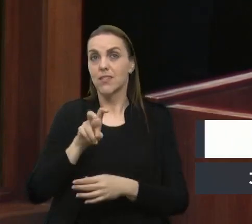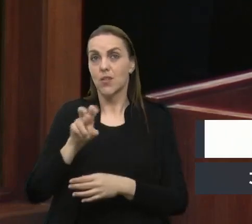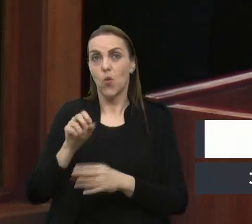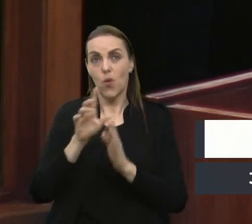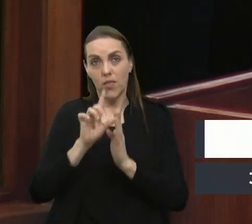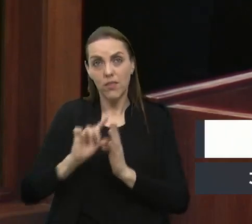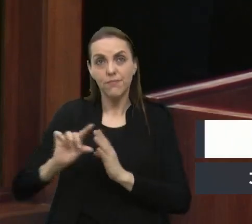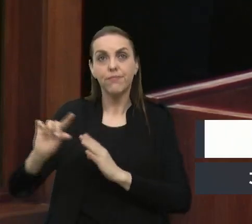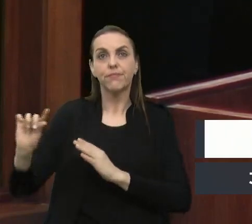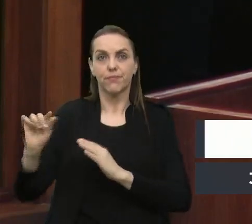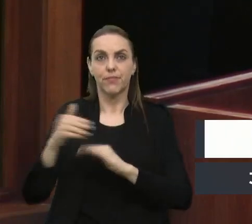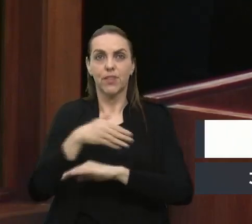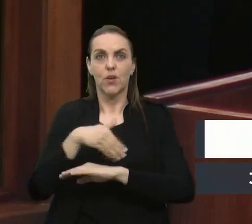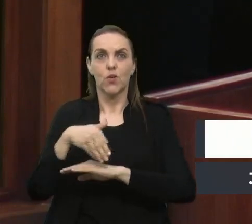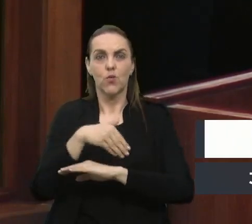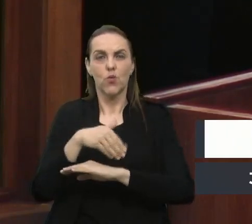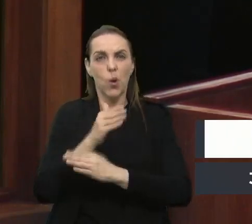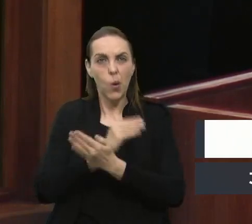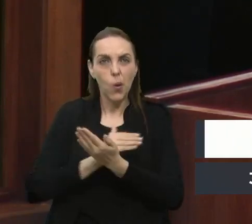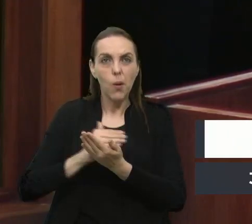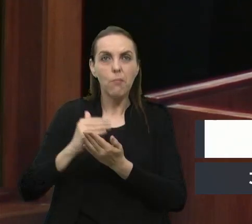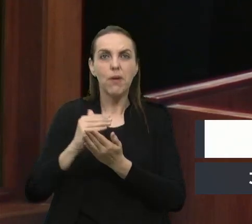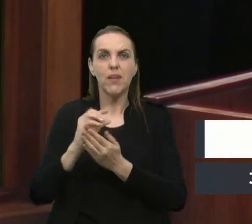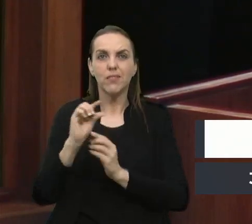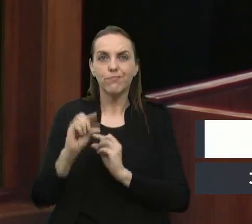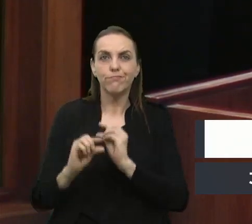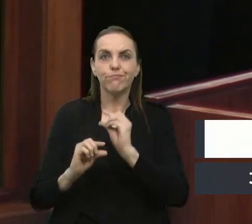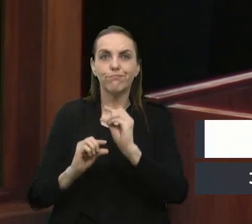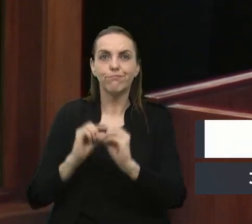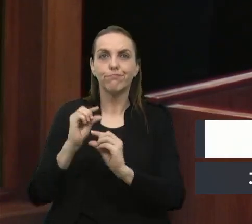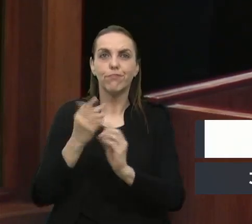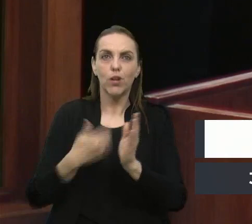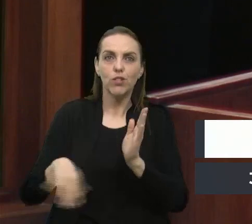gente começa com um para chegar aos 100. Nunca se vai